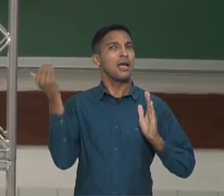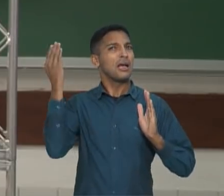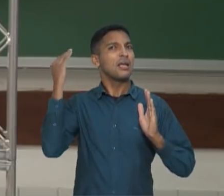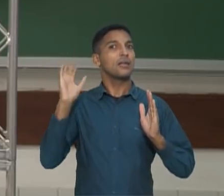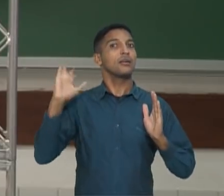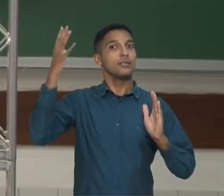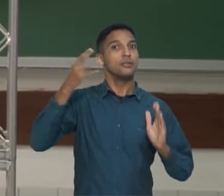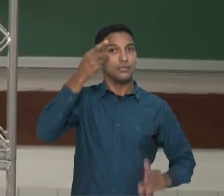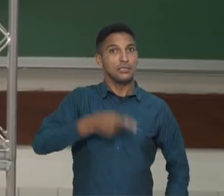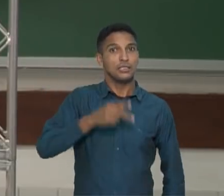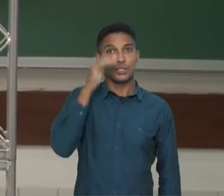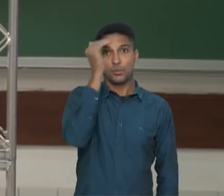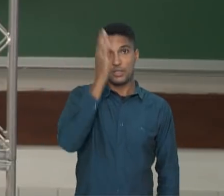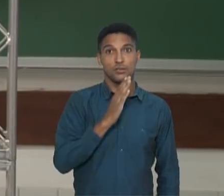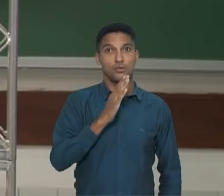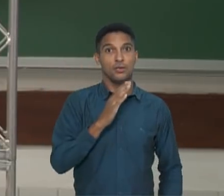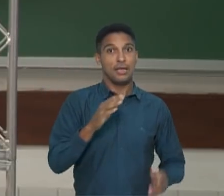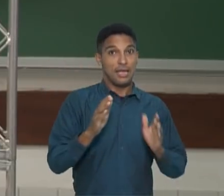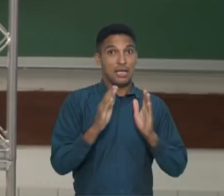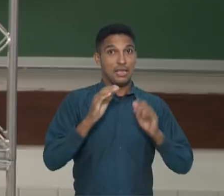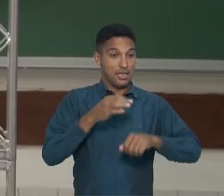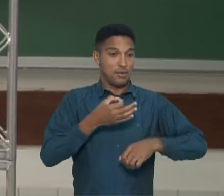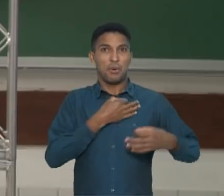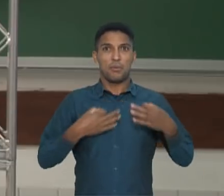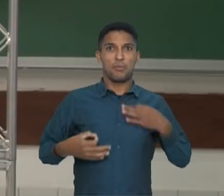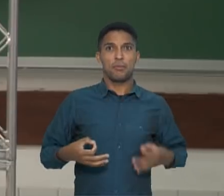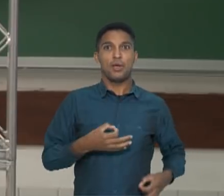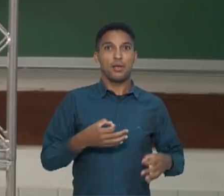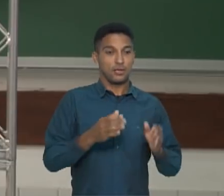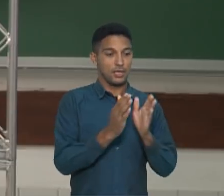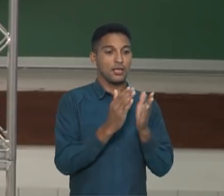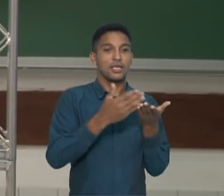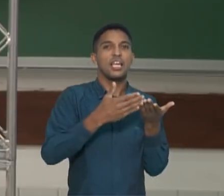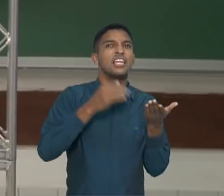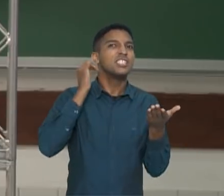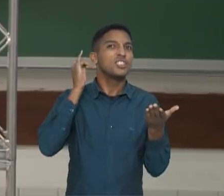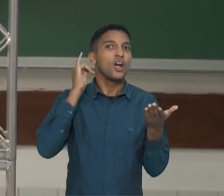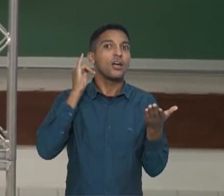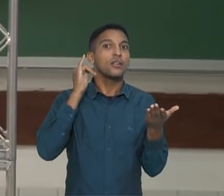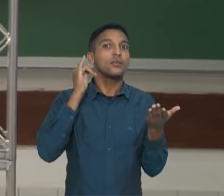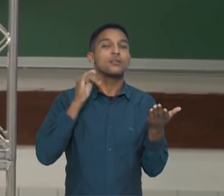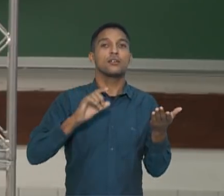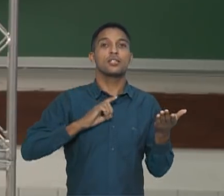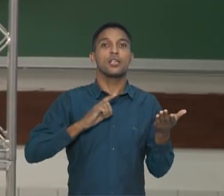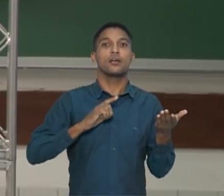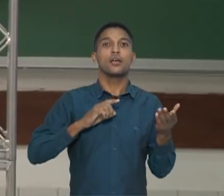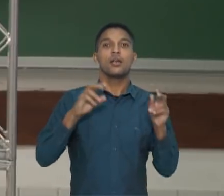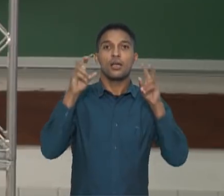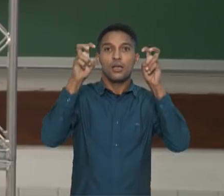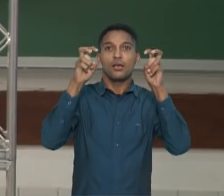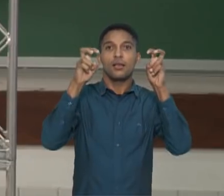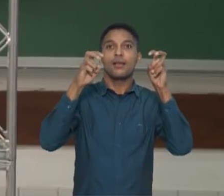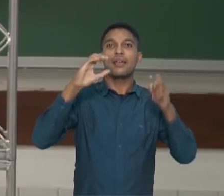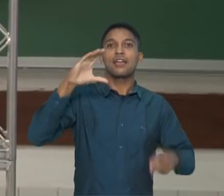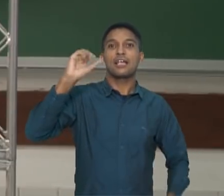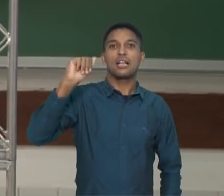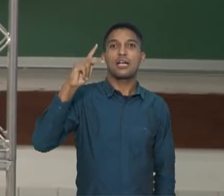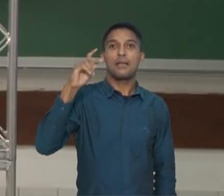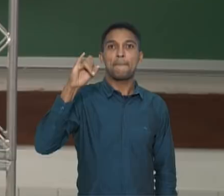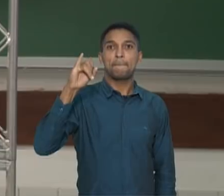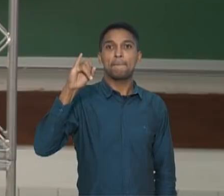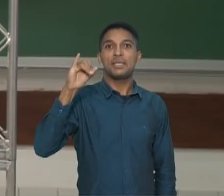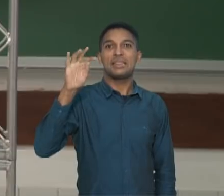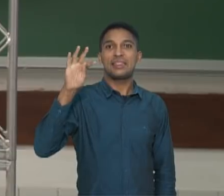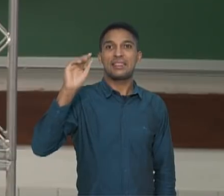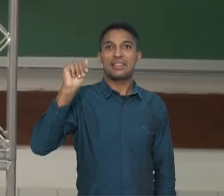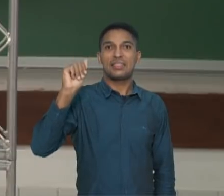influenciar na história. Né? Então, quando Jorge Amado vai escrever Os Capitães de Areia, a gente vai ter lá vários personagens que